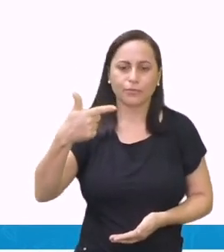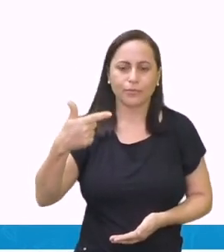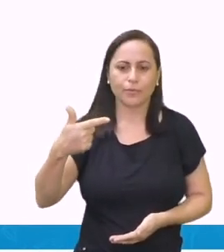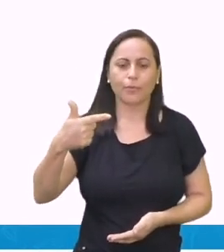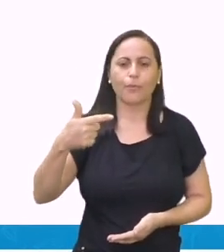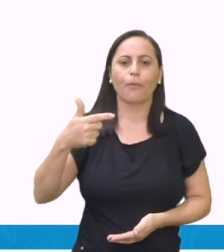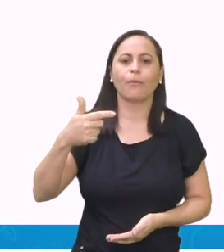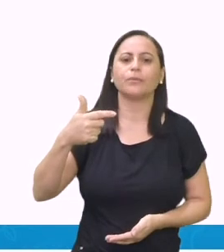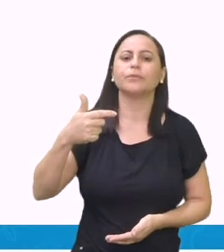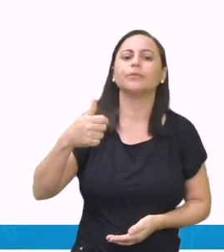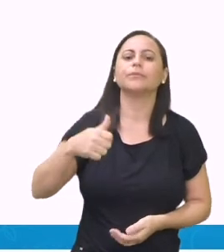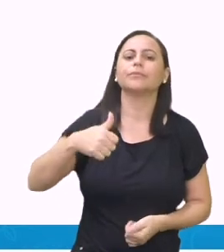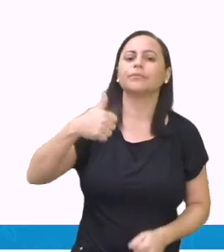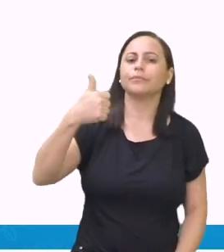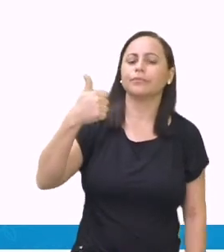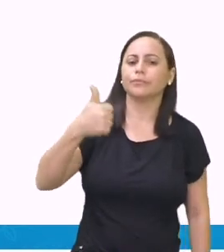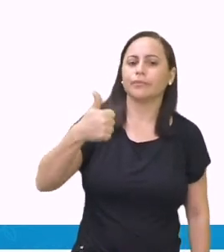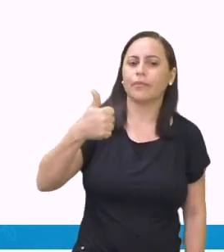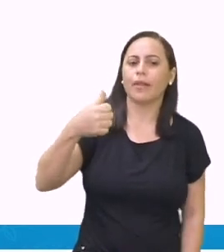12º.